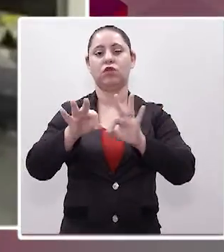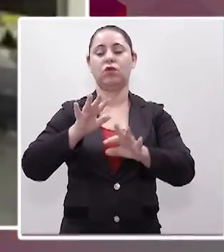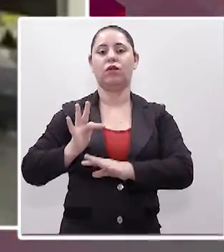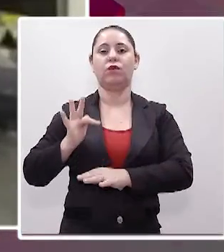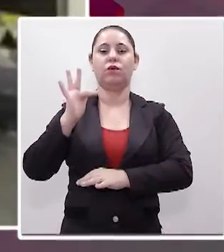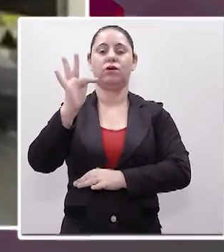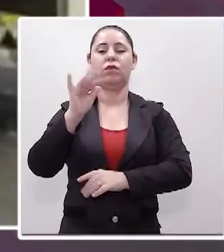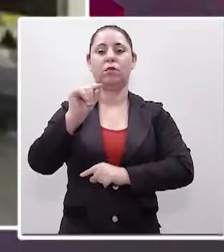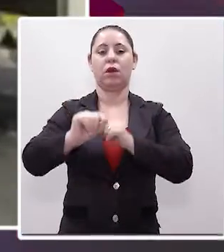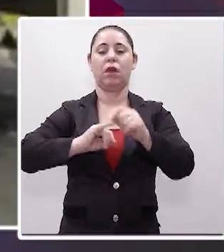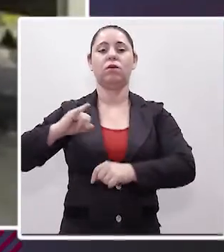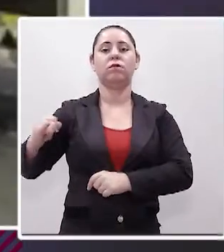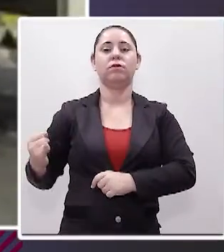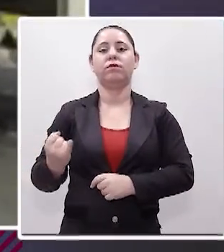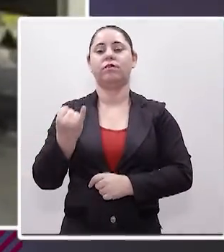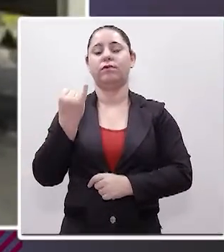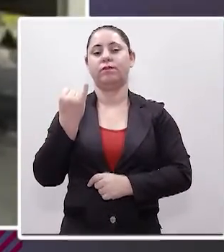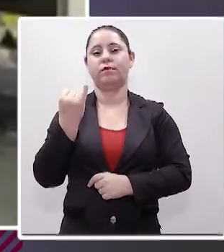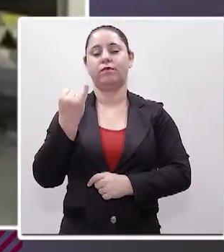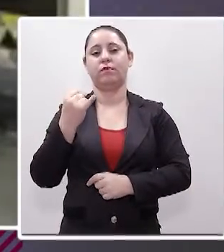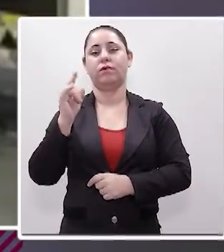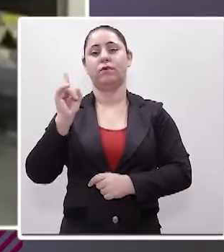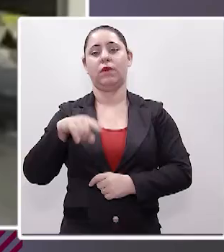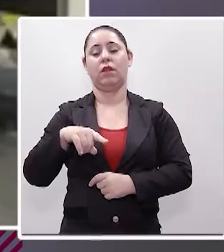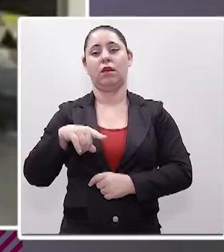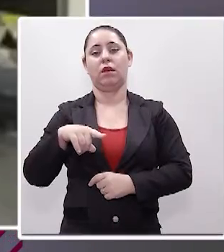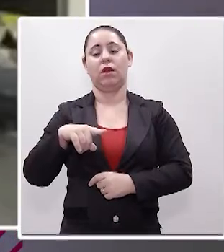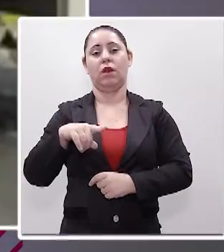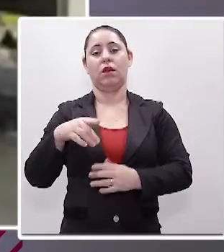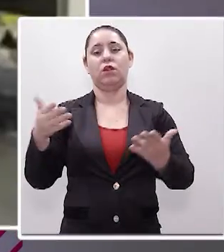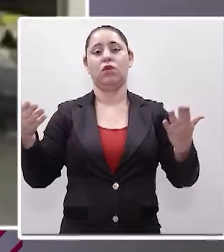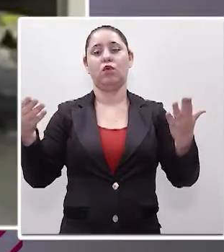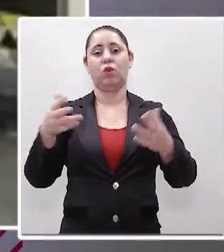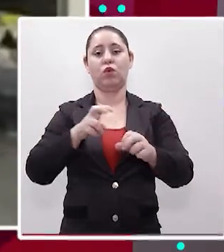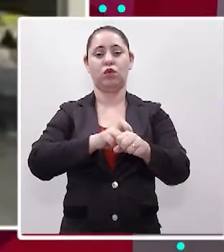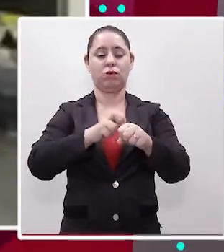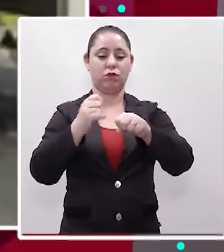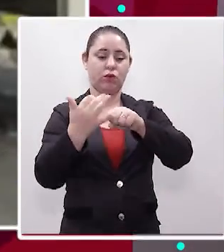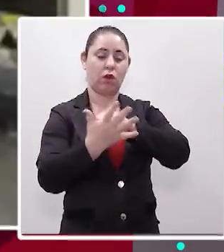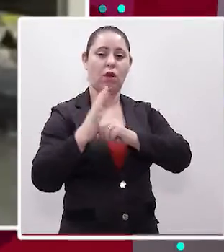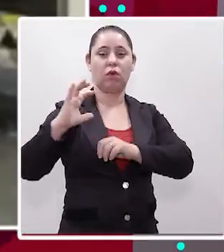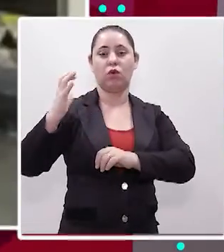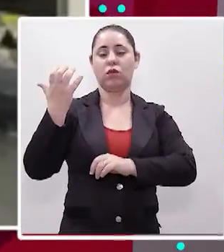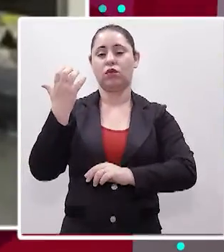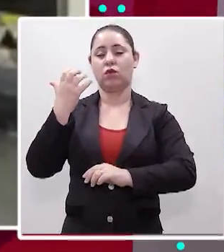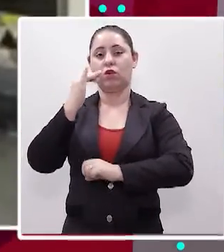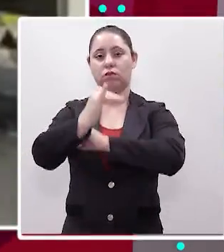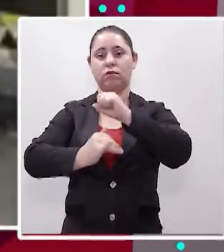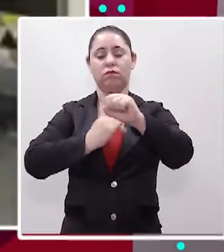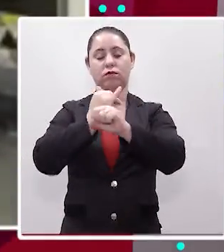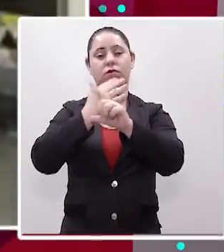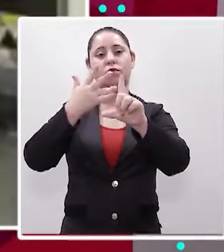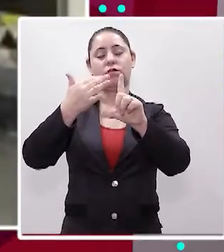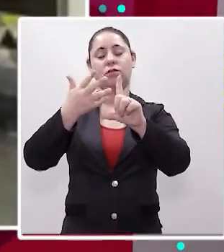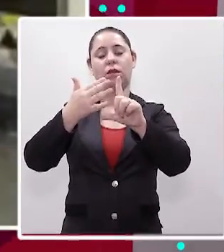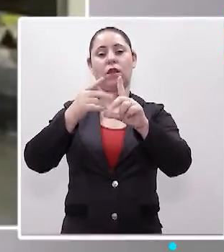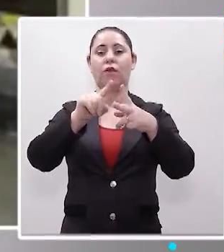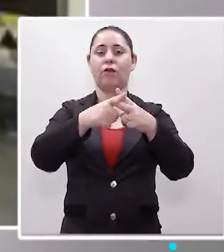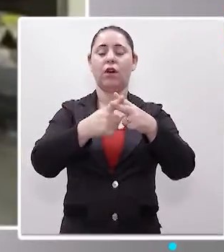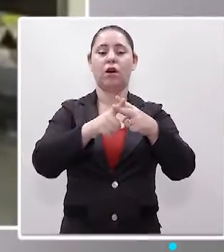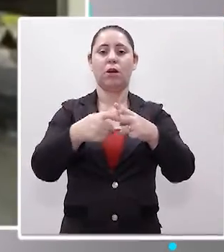falou, planejar o futuro para a gente aproveitar que essa situação ocorreu, do ensino